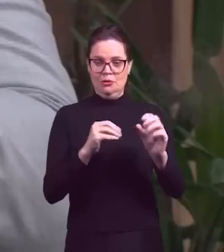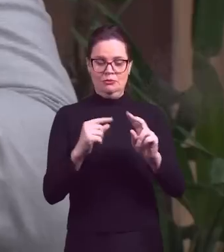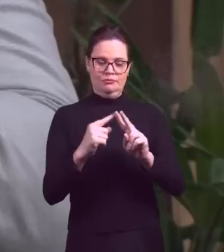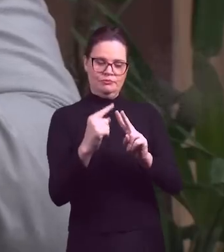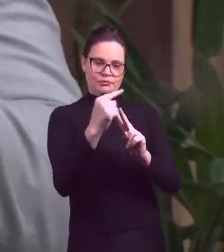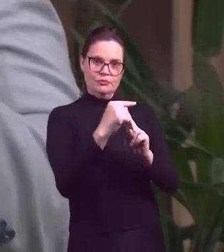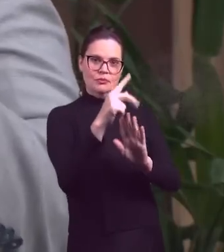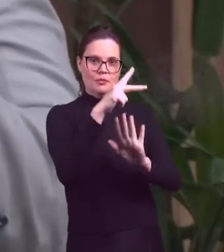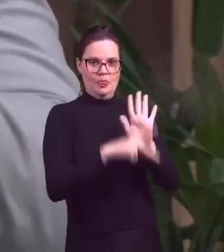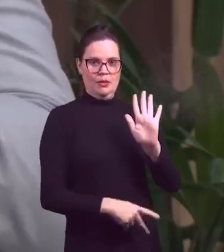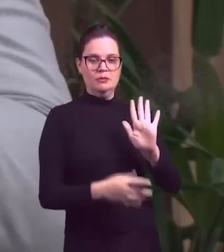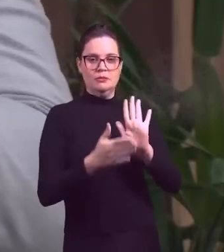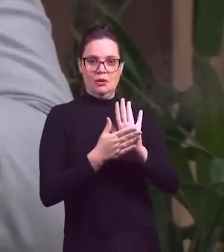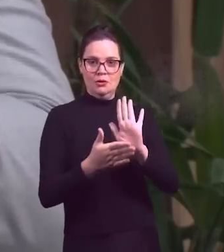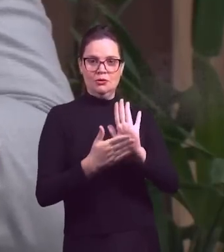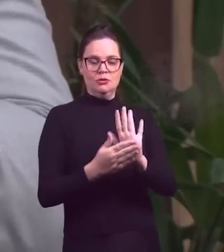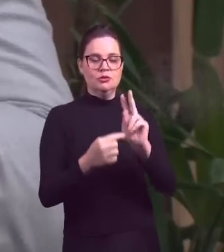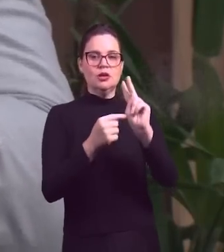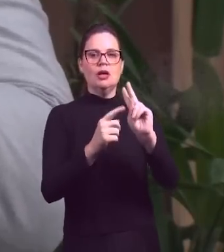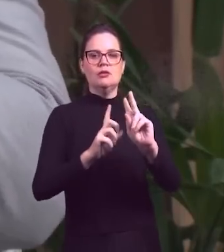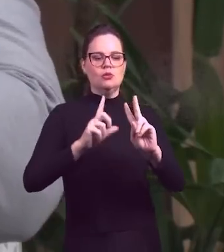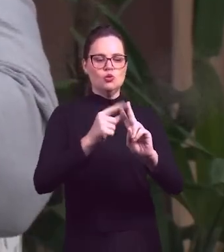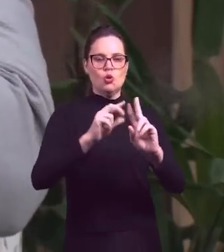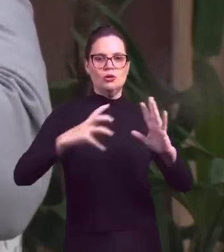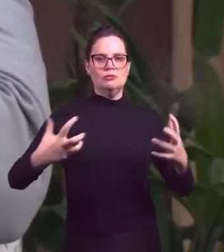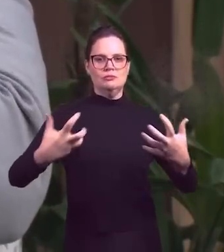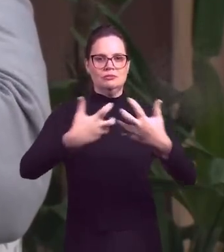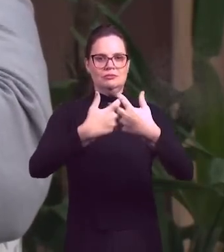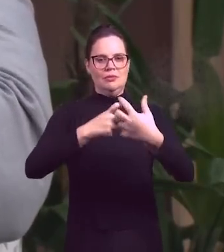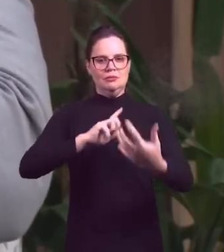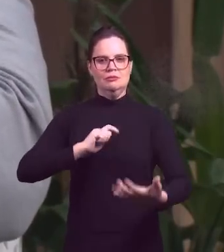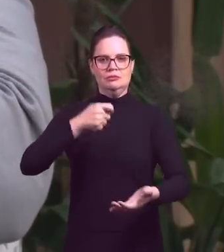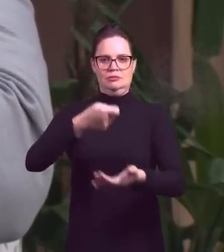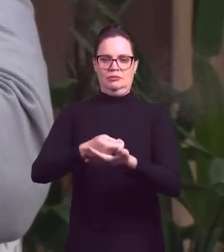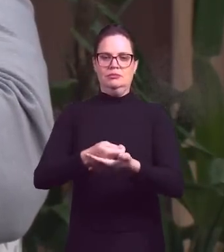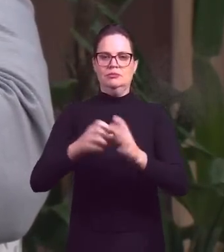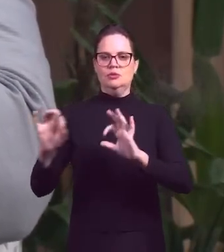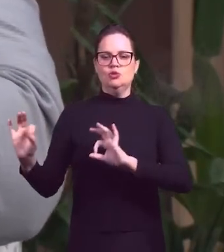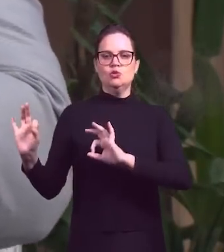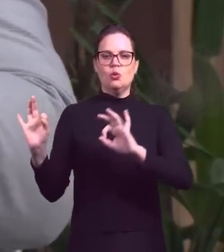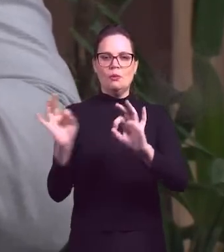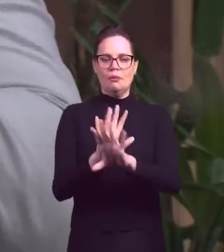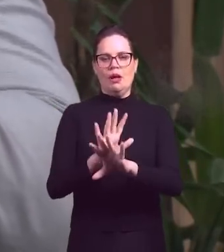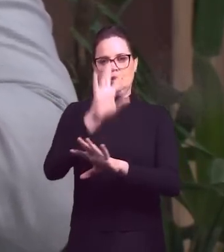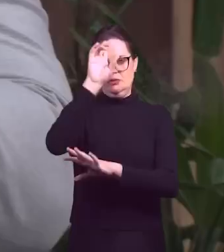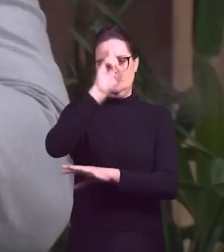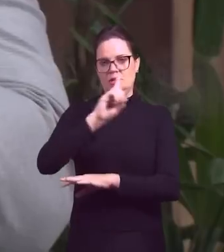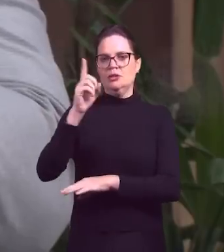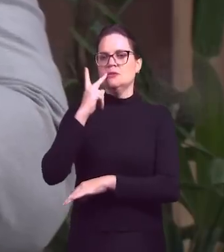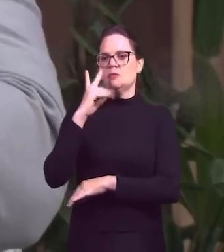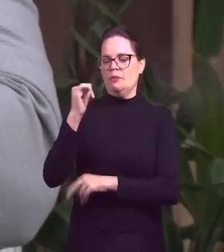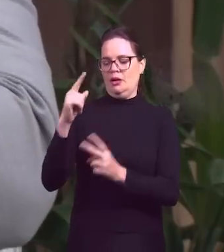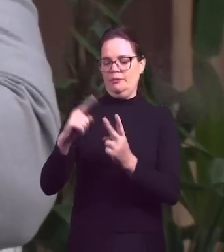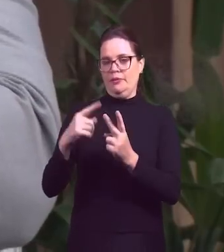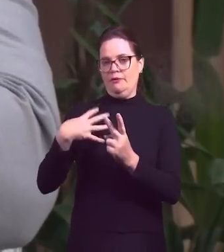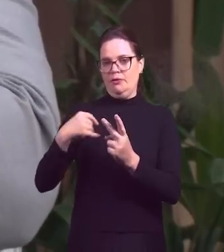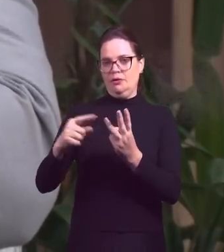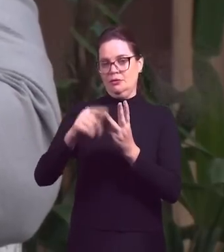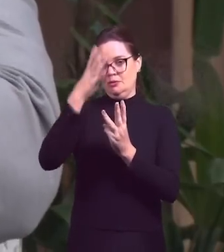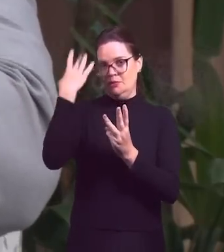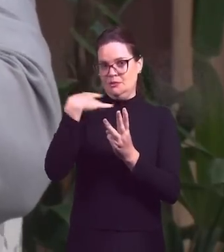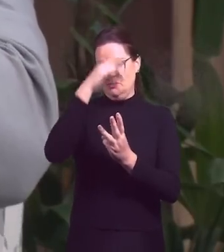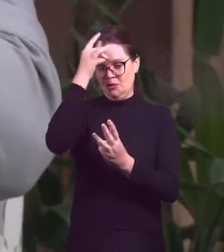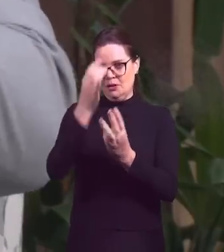E esses dois projetos, eles se consolidam na obra que o Pai, o Filho e o Espírito